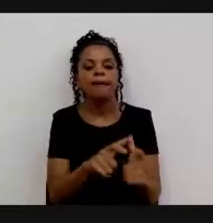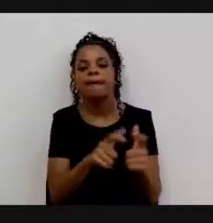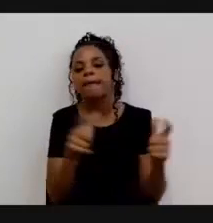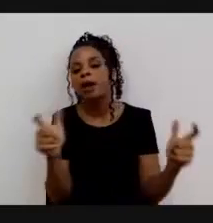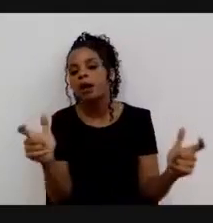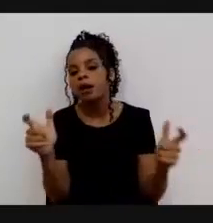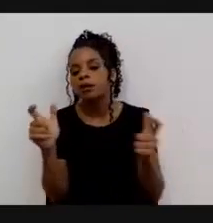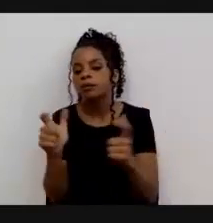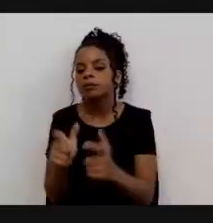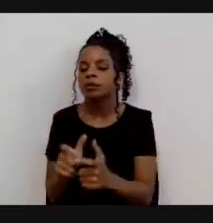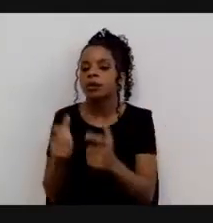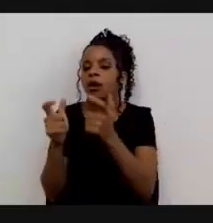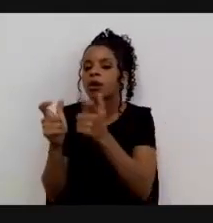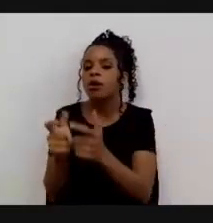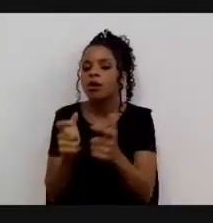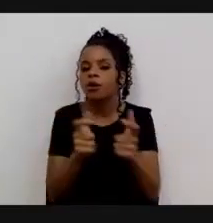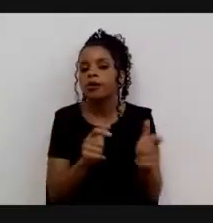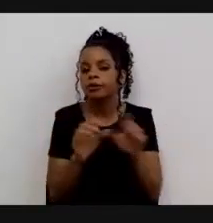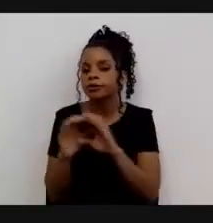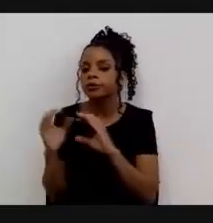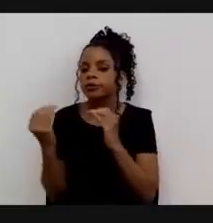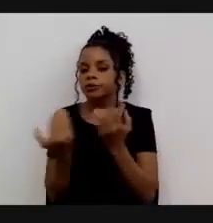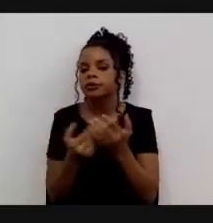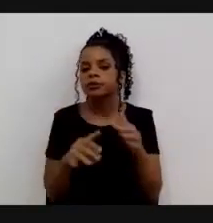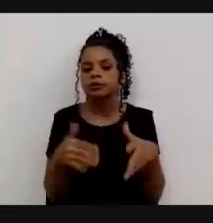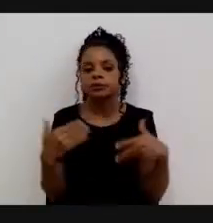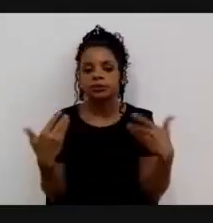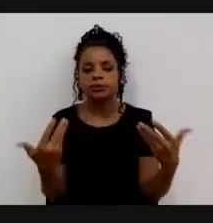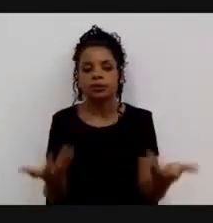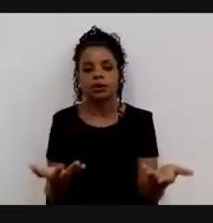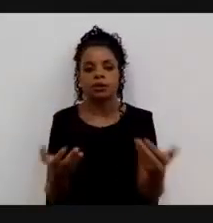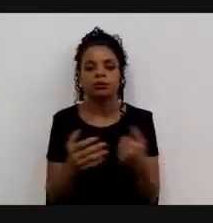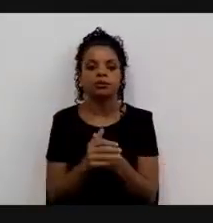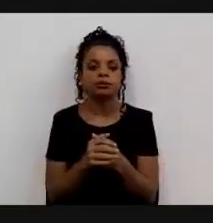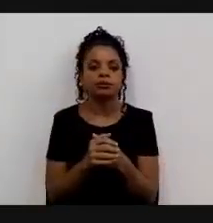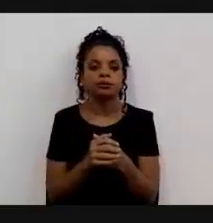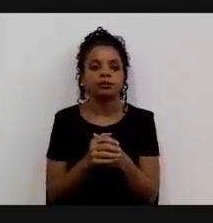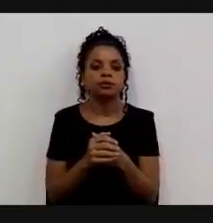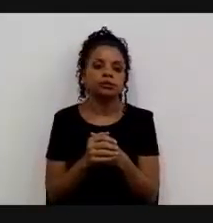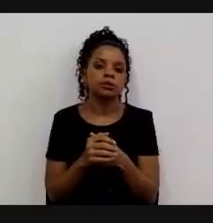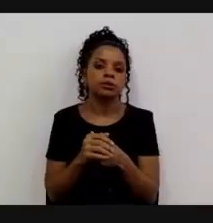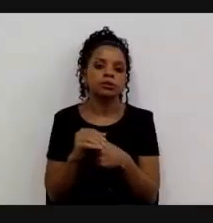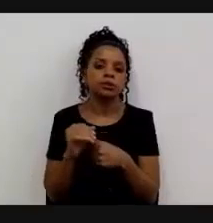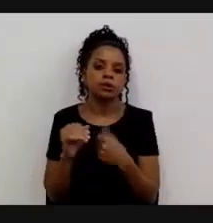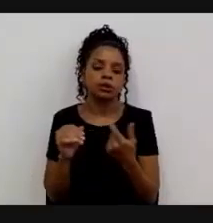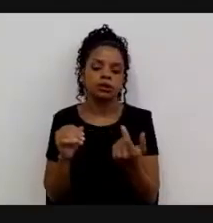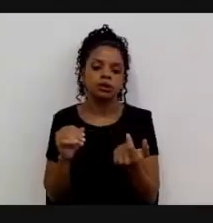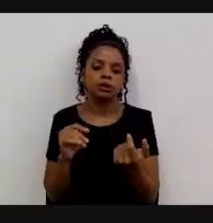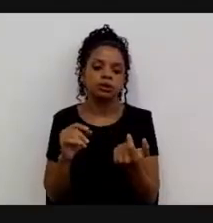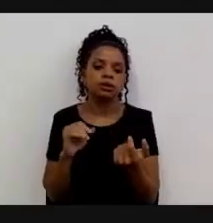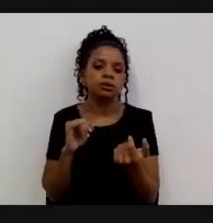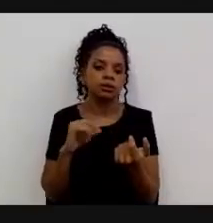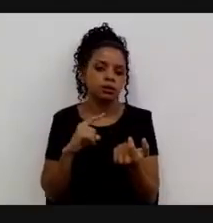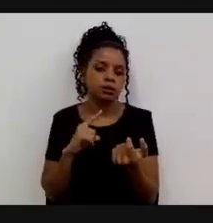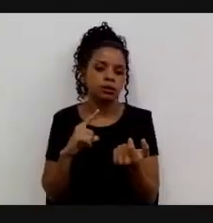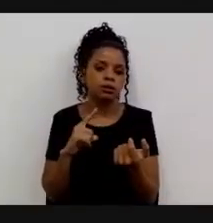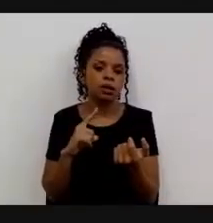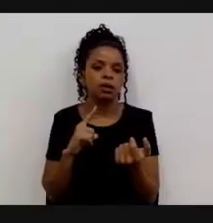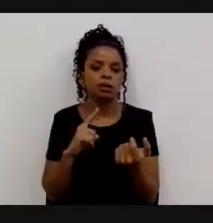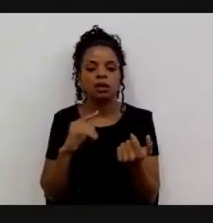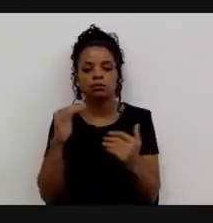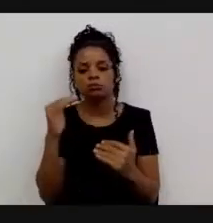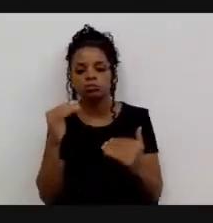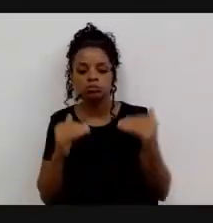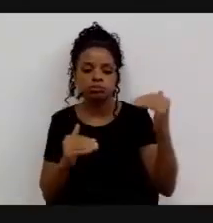e se existia um certo direcionamento para determinadas comissões em relação a